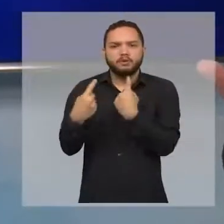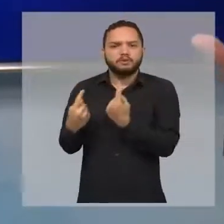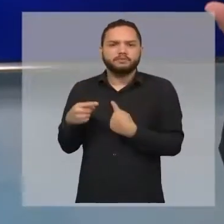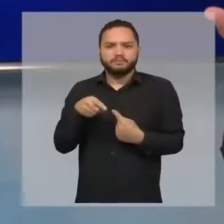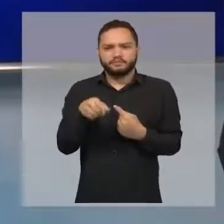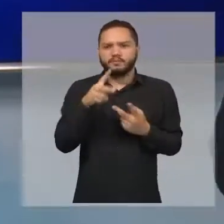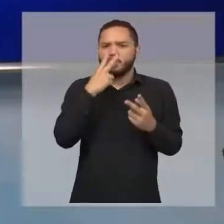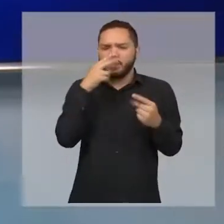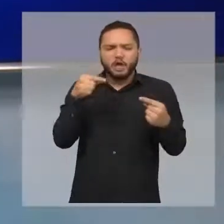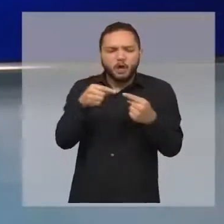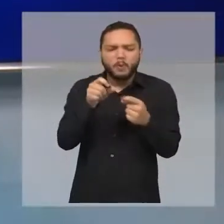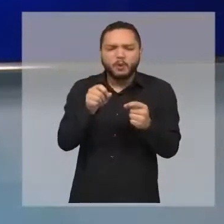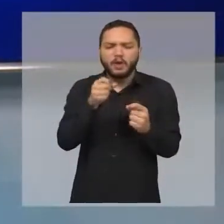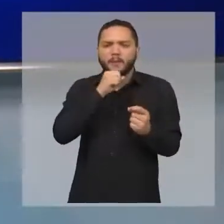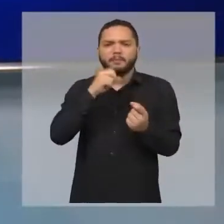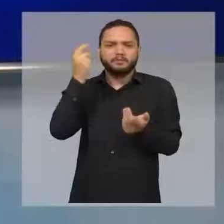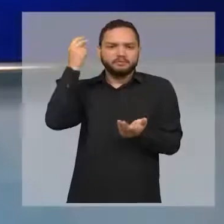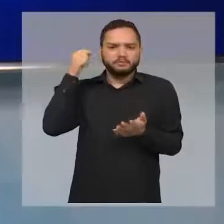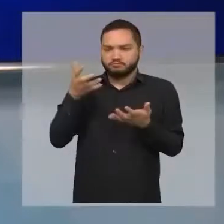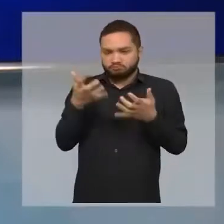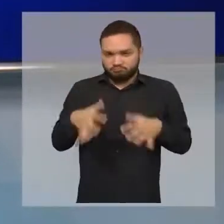velha e ele não ia se submeter a isto.